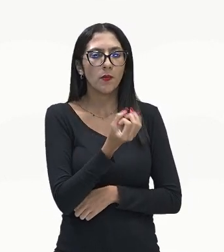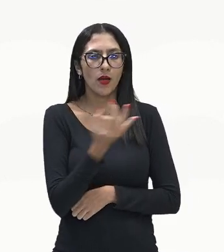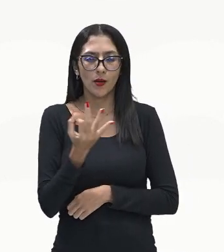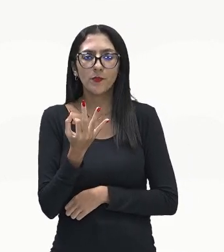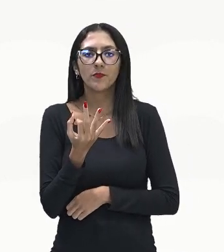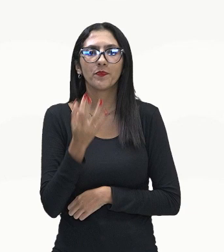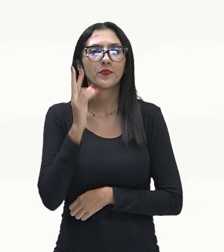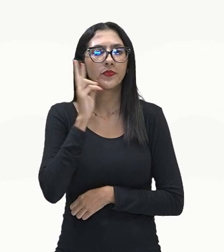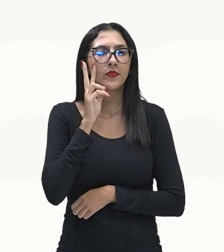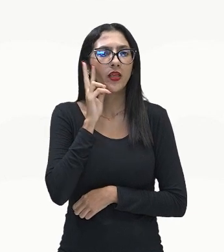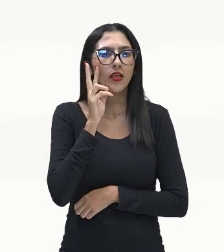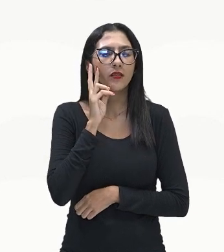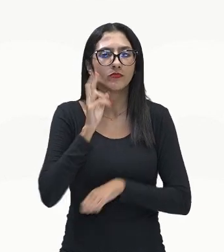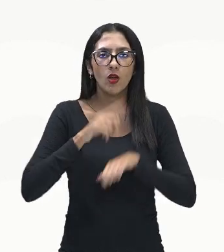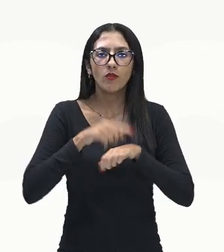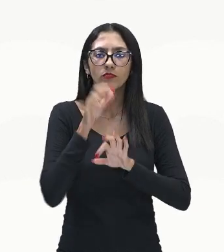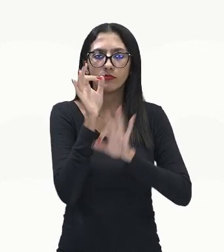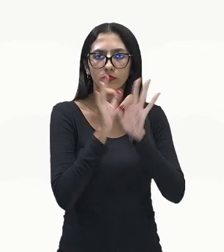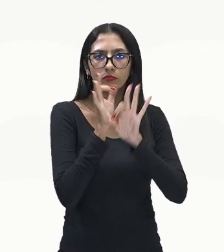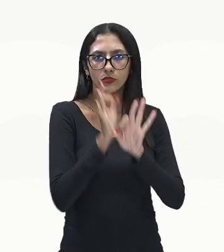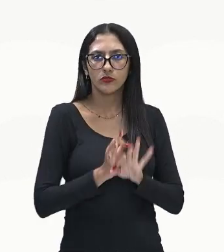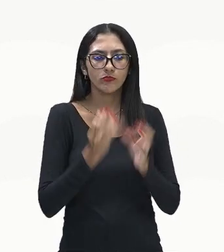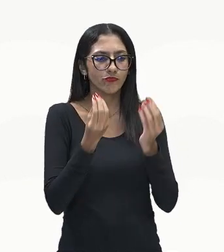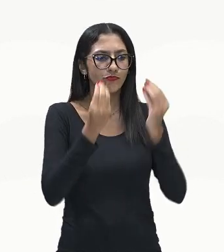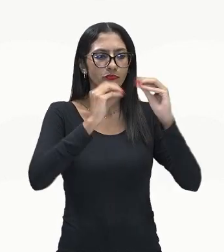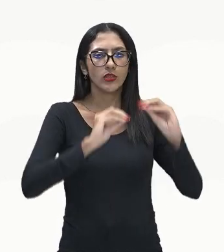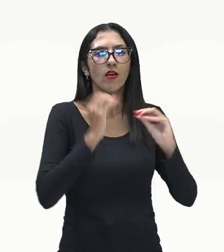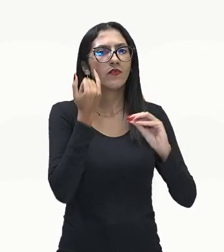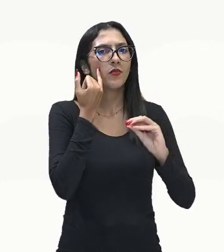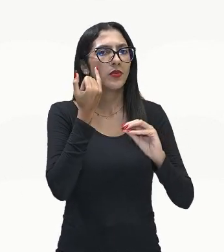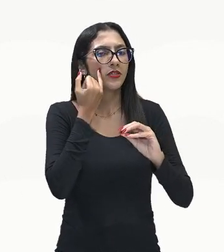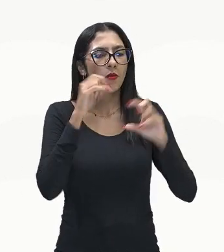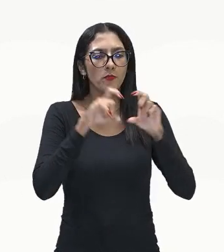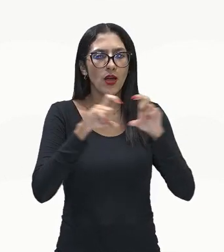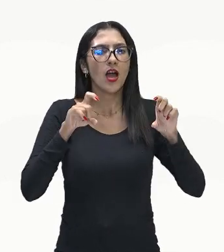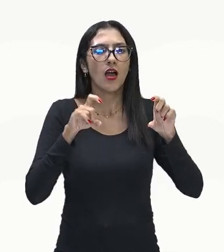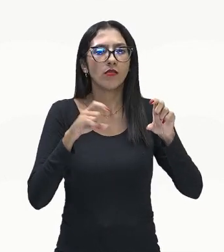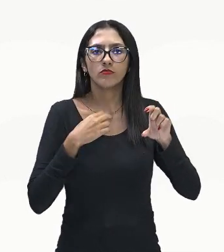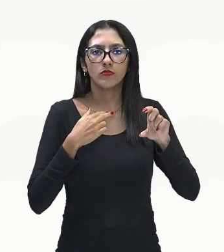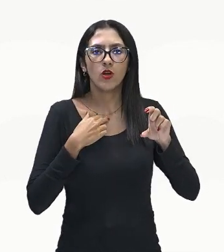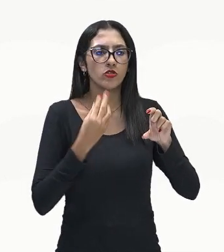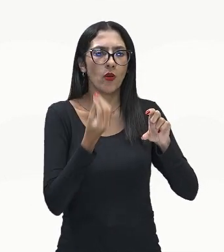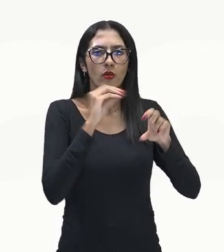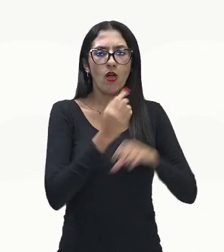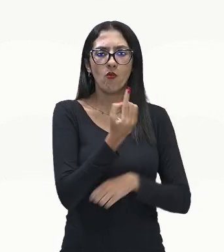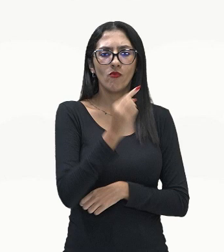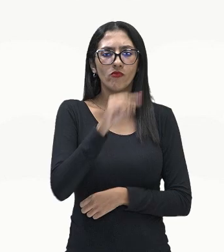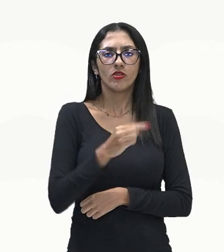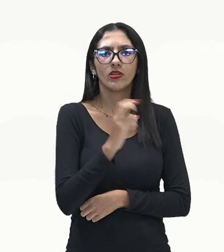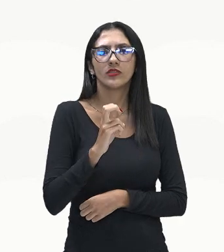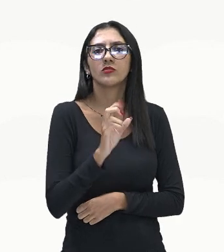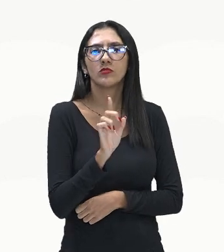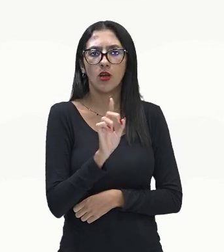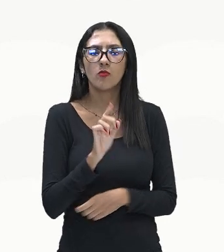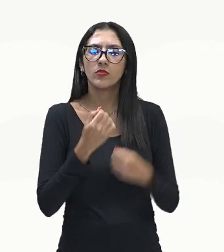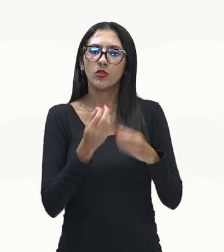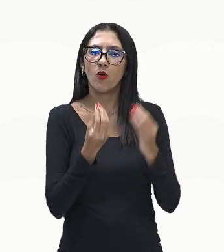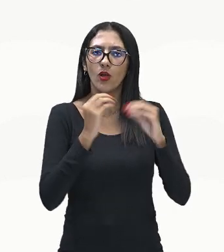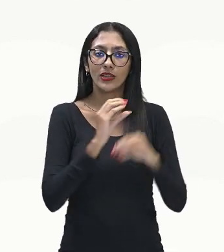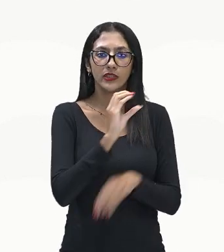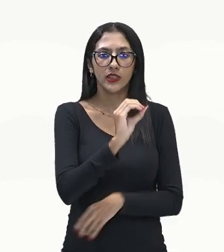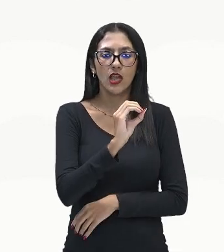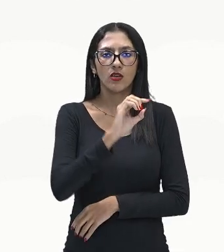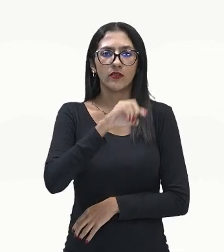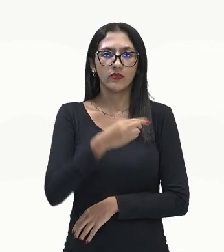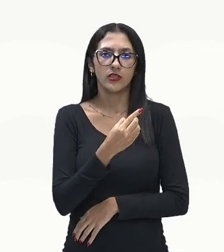substituir aqui no nosso cálculo dos juros compostos, a gente não vai colocar 1,5, a gente vai colocar